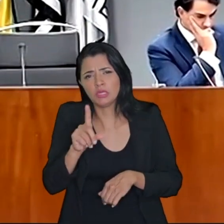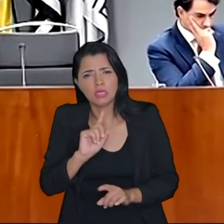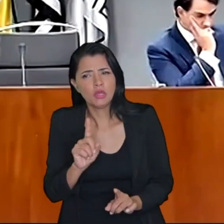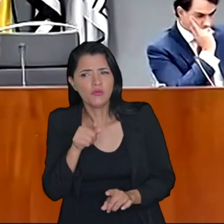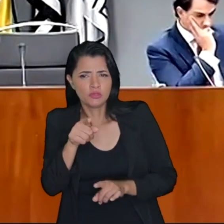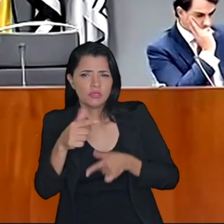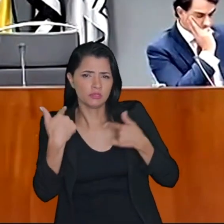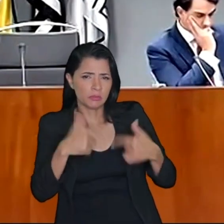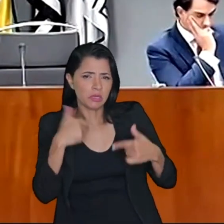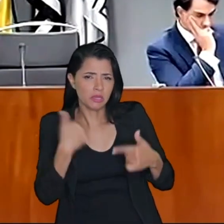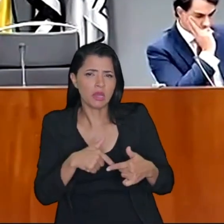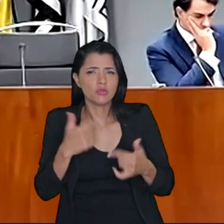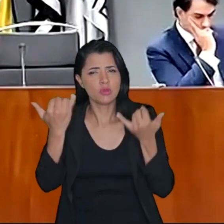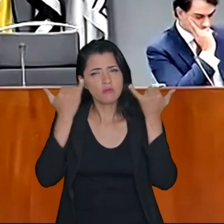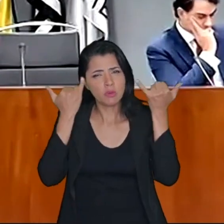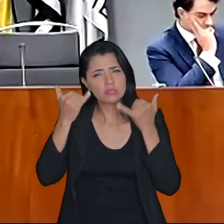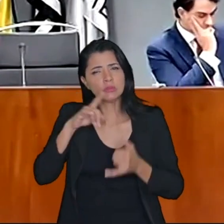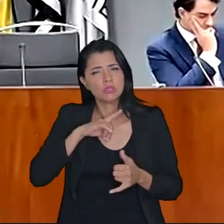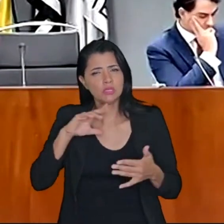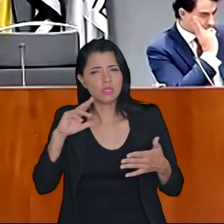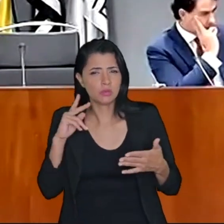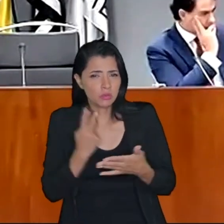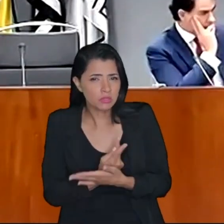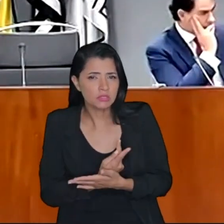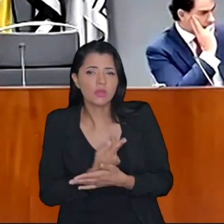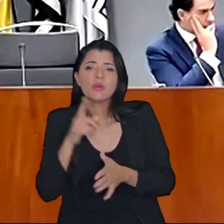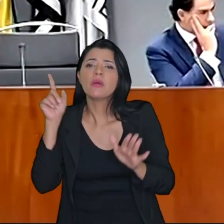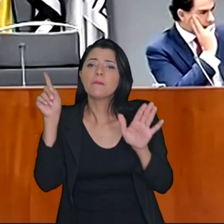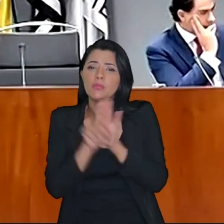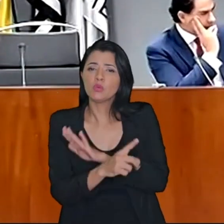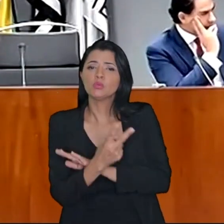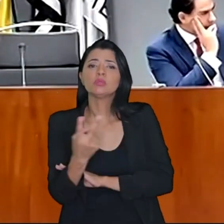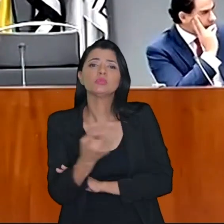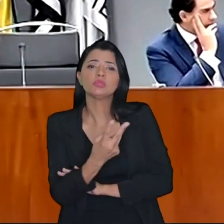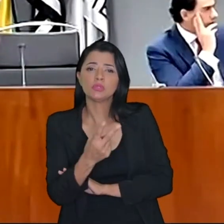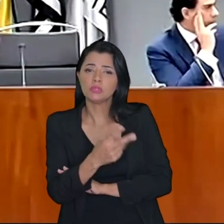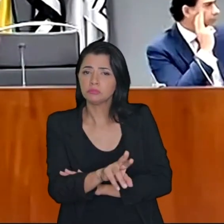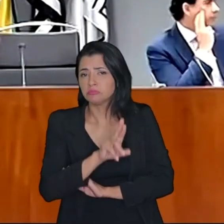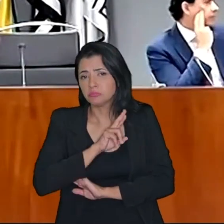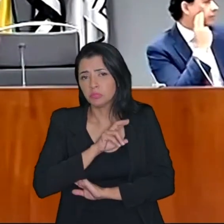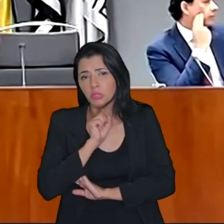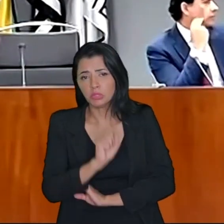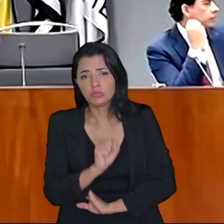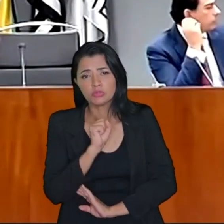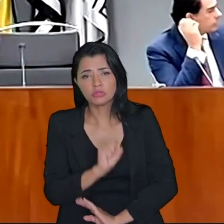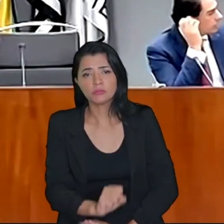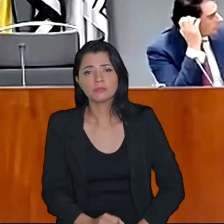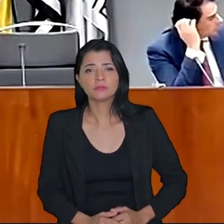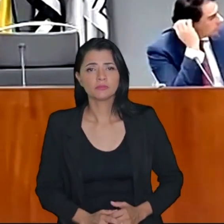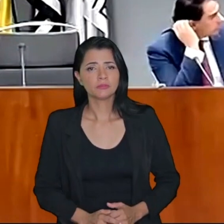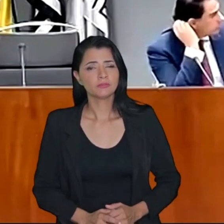tenham conhecimento de que isso tenha acontecido. A pergunta é para os dois.